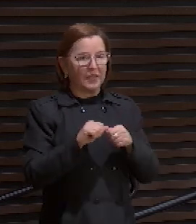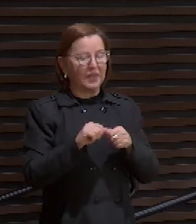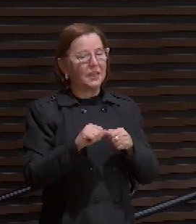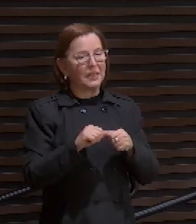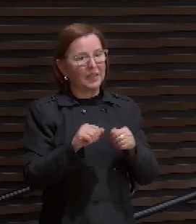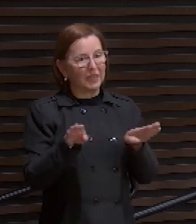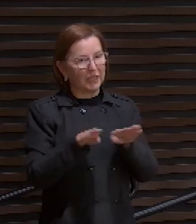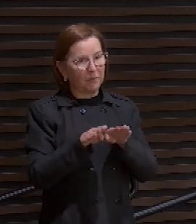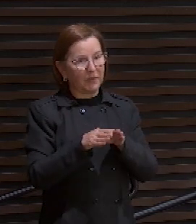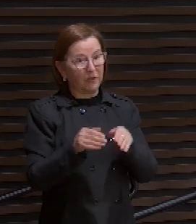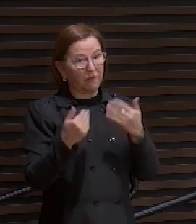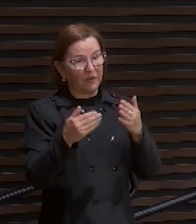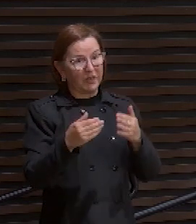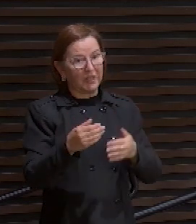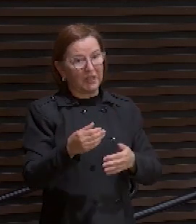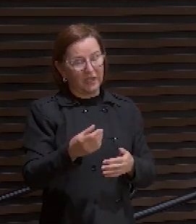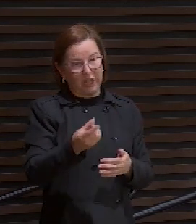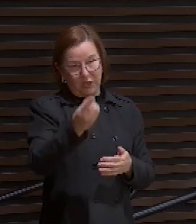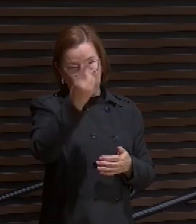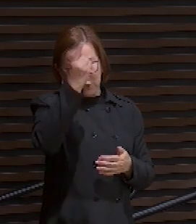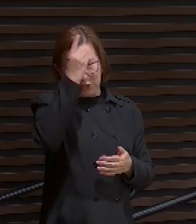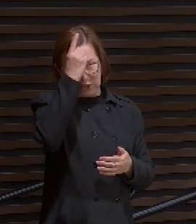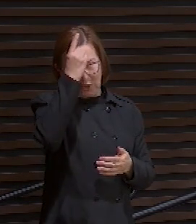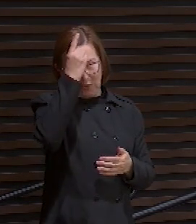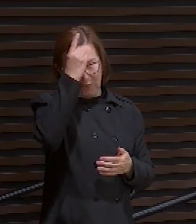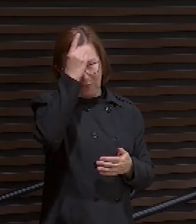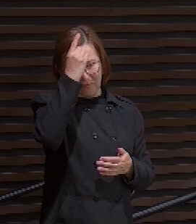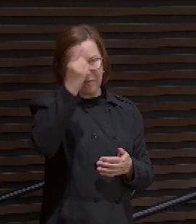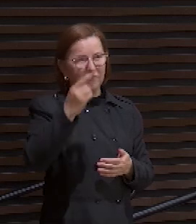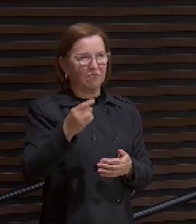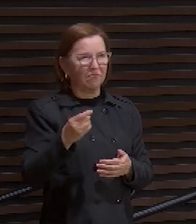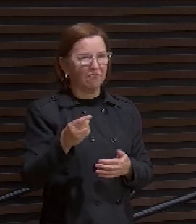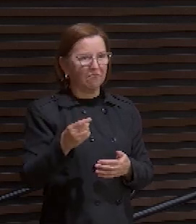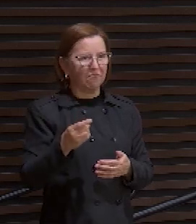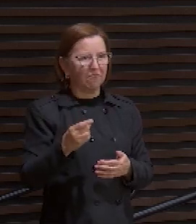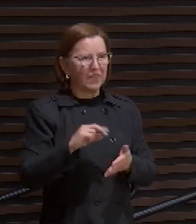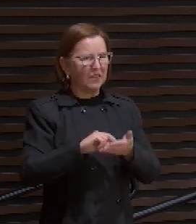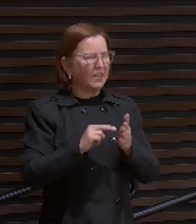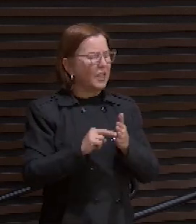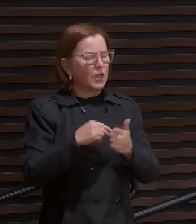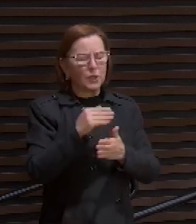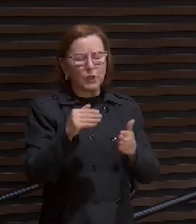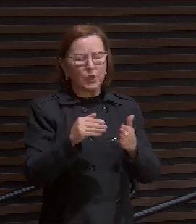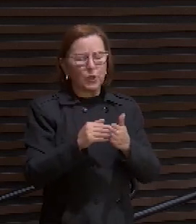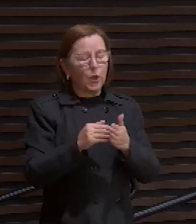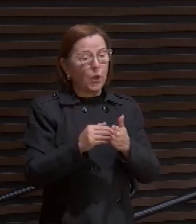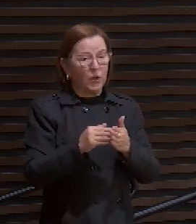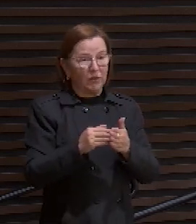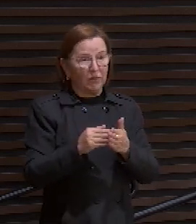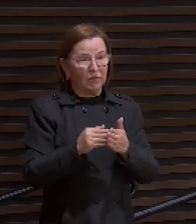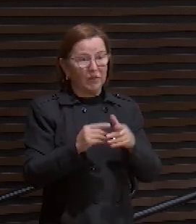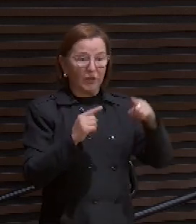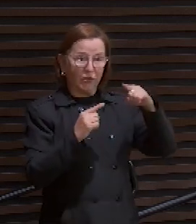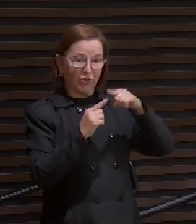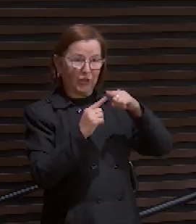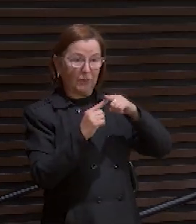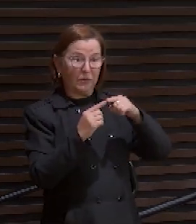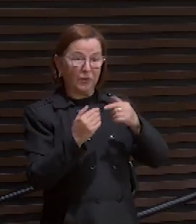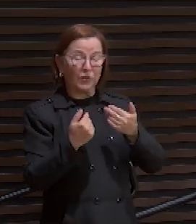Dons é o termo geral que abrange todos os tipos de ofertas apresentadas a Deus.